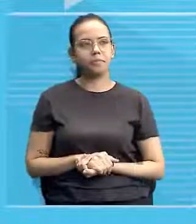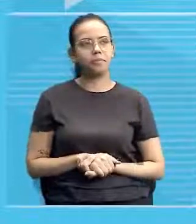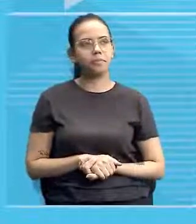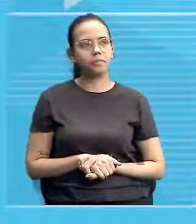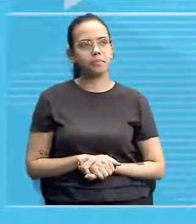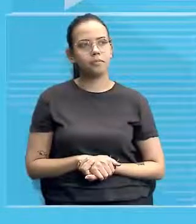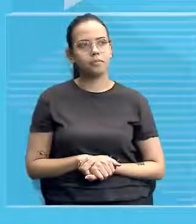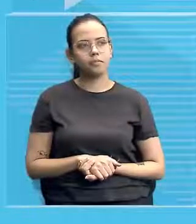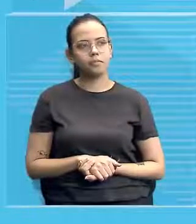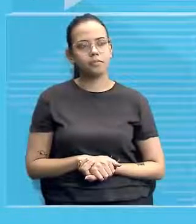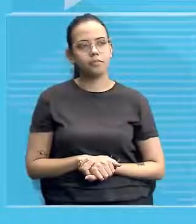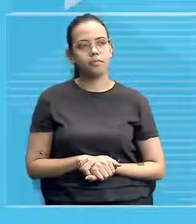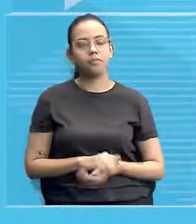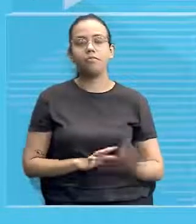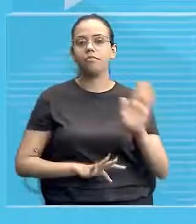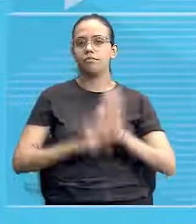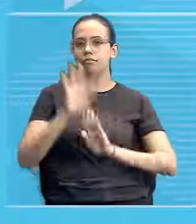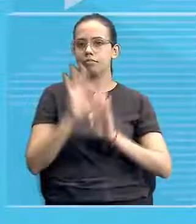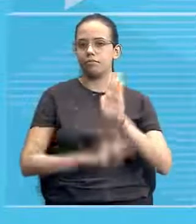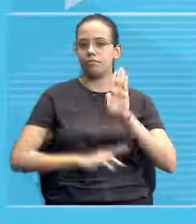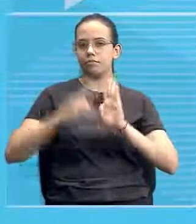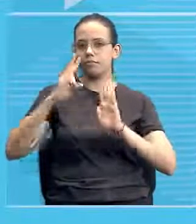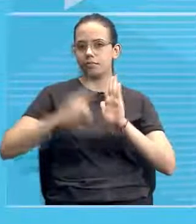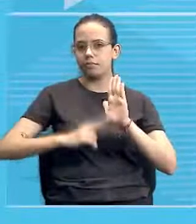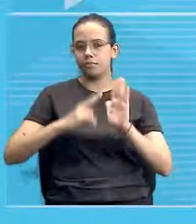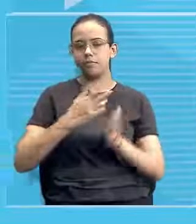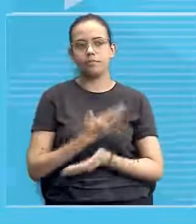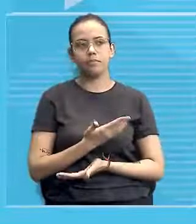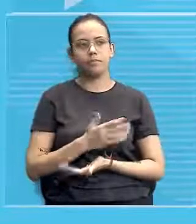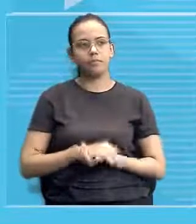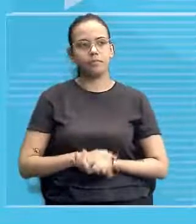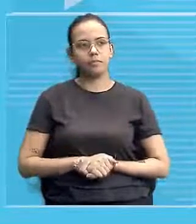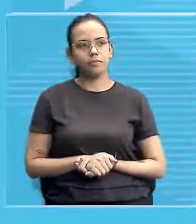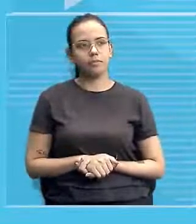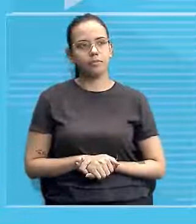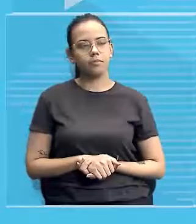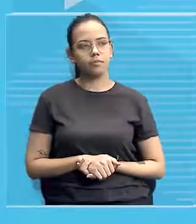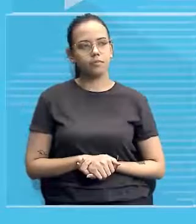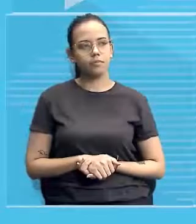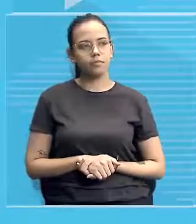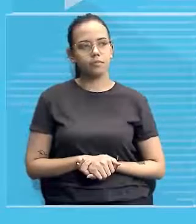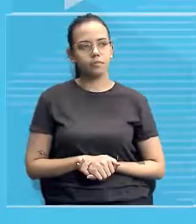O processo de construção de identidade de gênero,